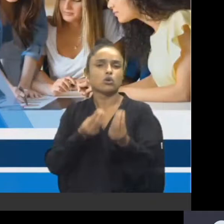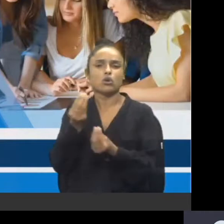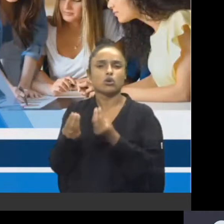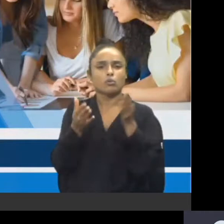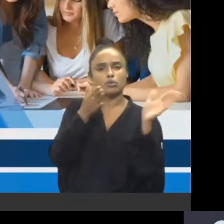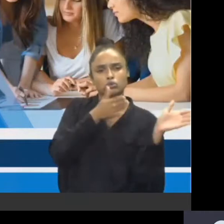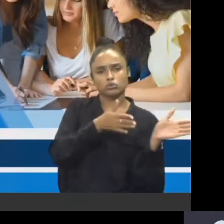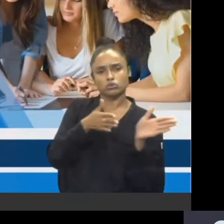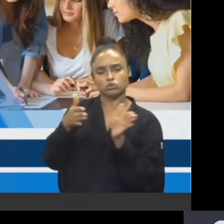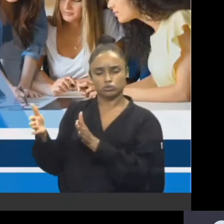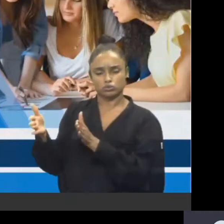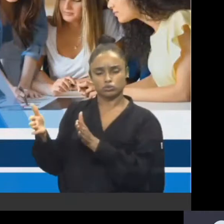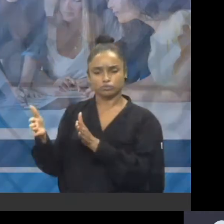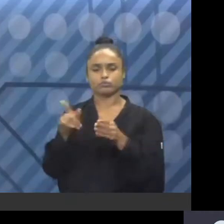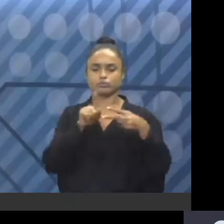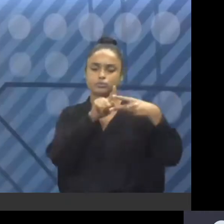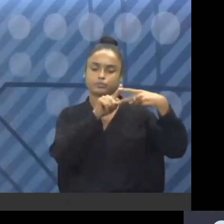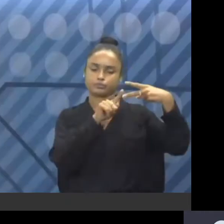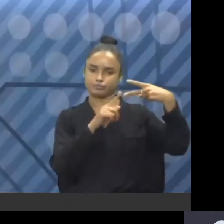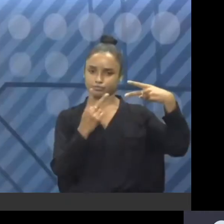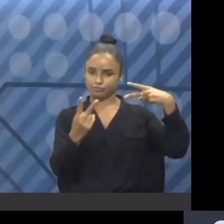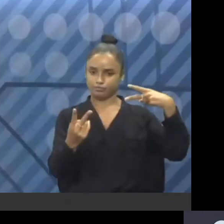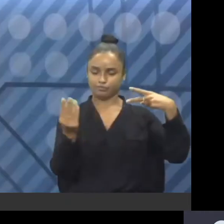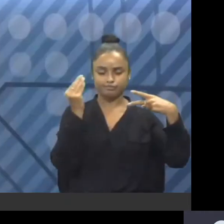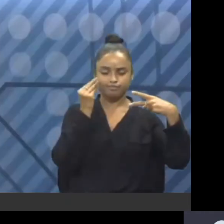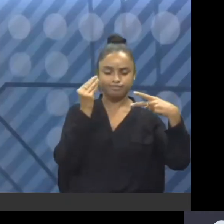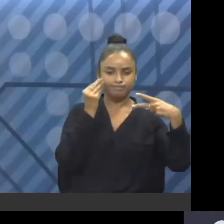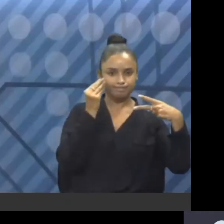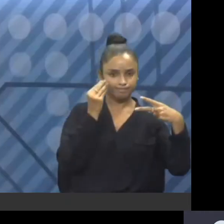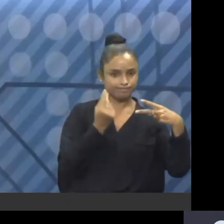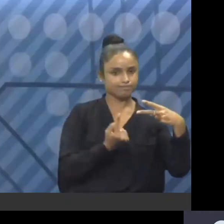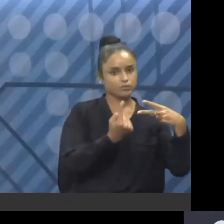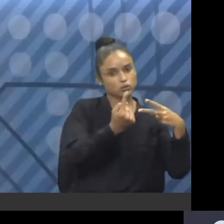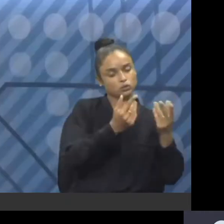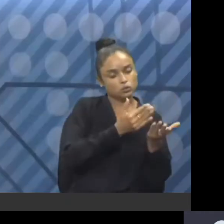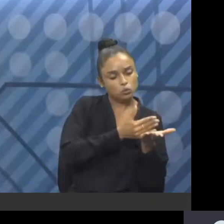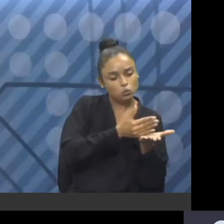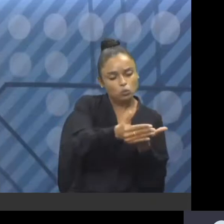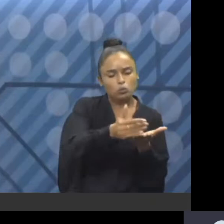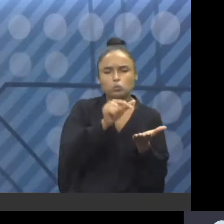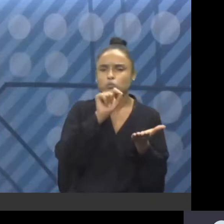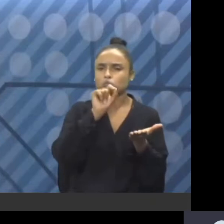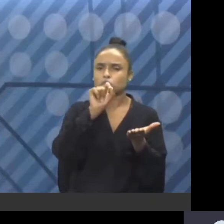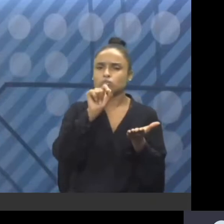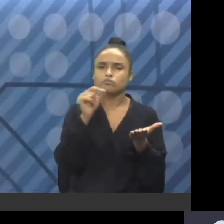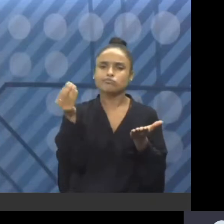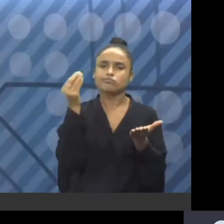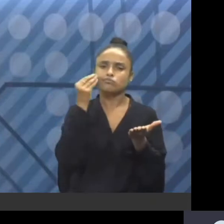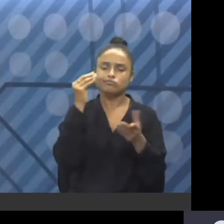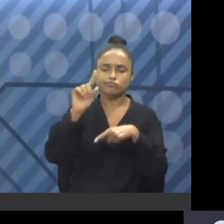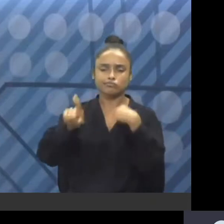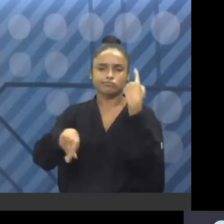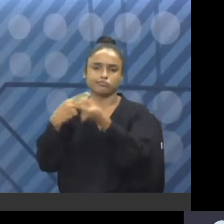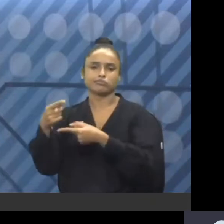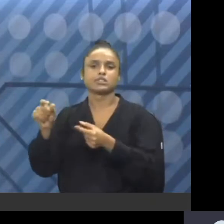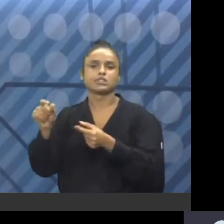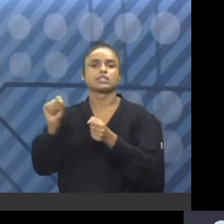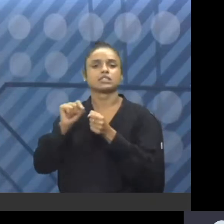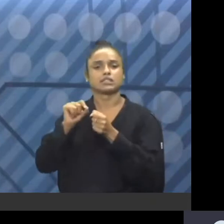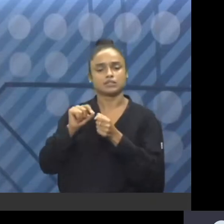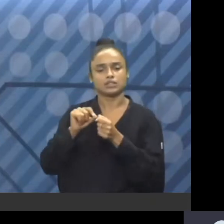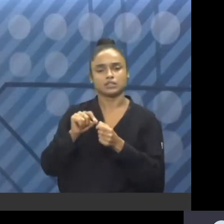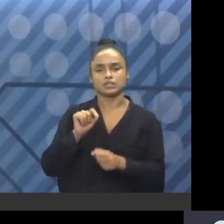realizados. Então, nós temos 2 testes que serão realizados. Nós podemos começar com executar um dos testes, em seguida realizar o outro.